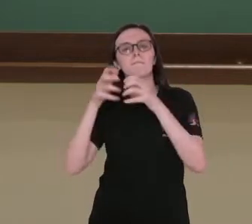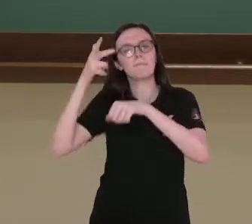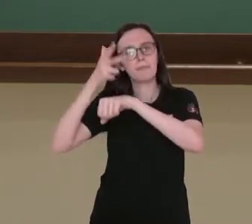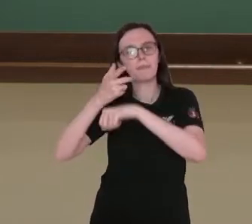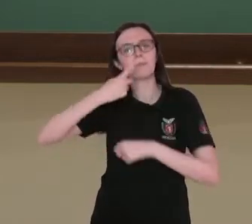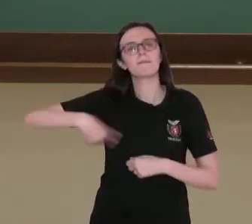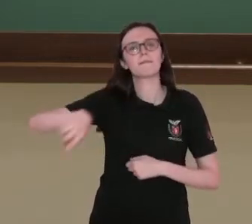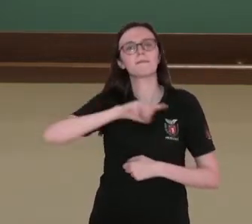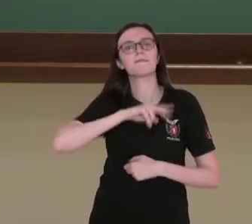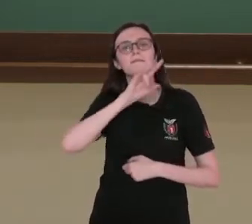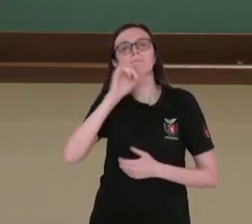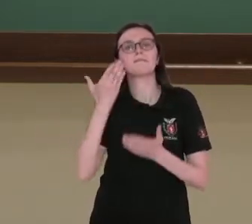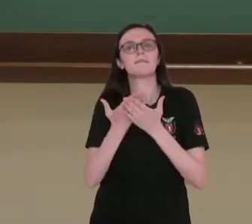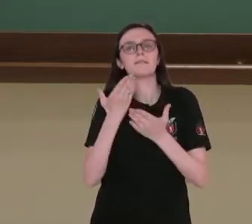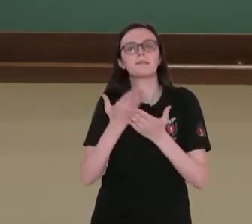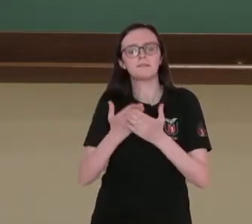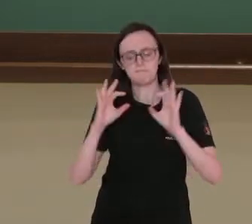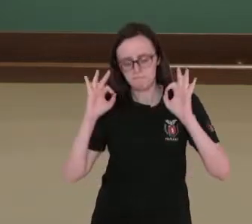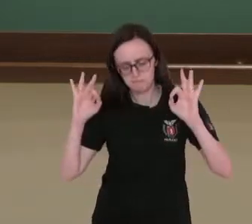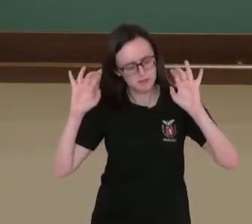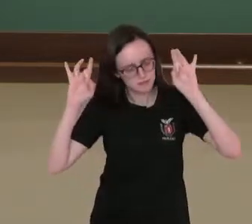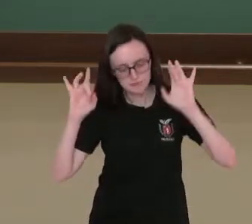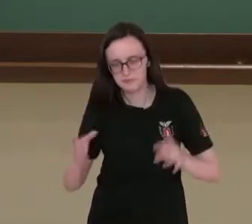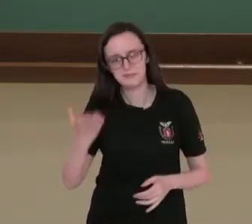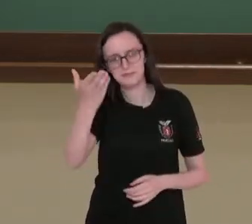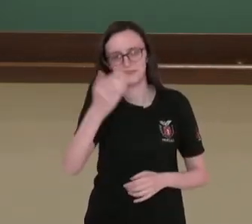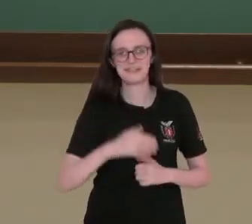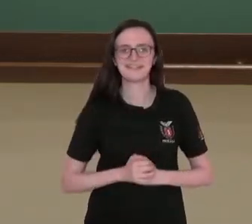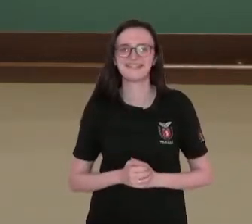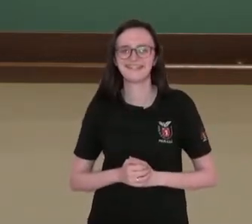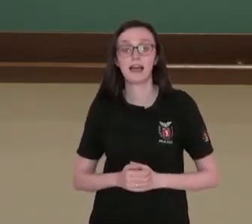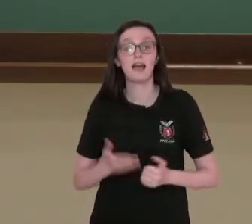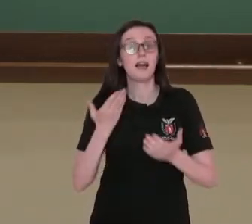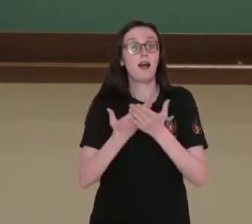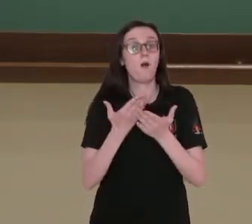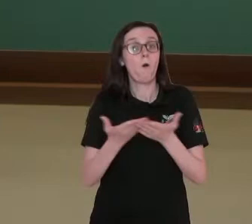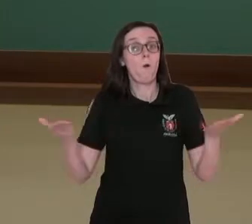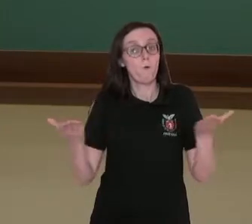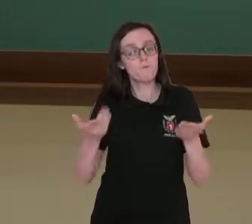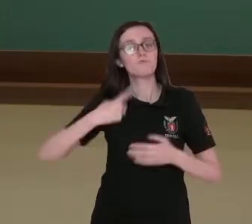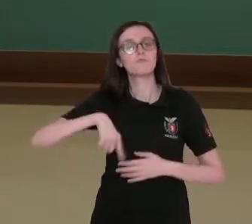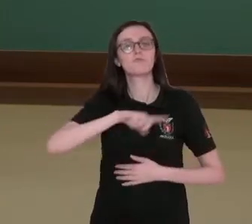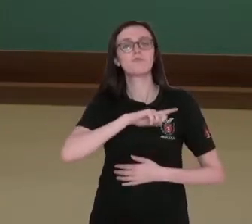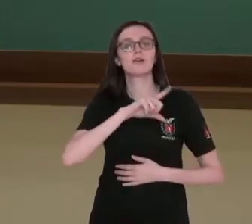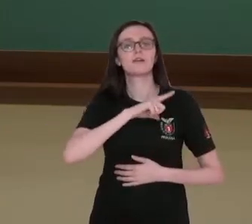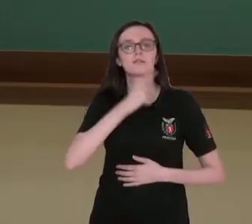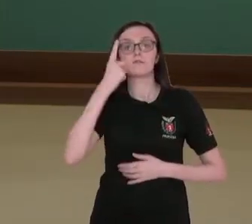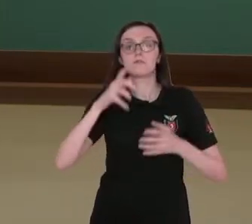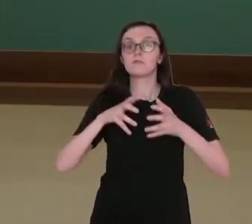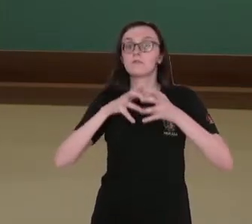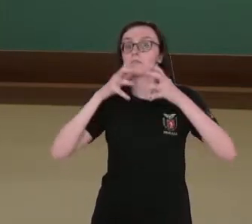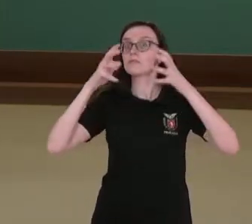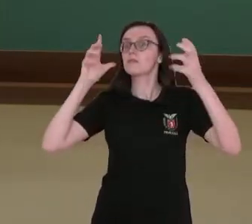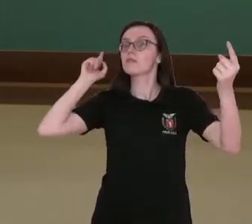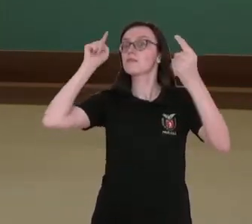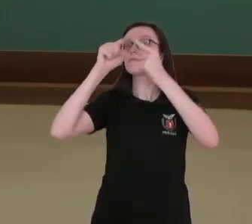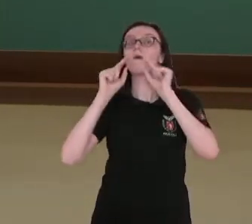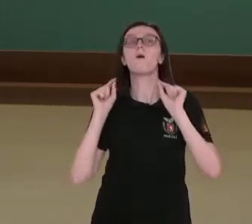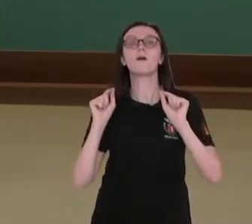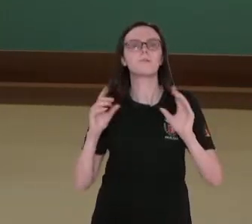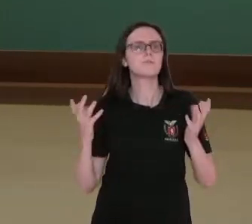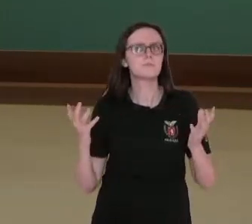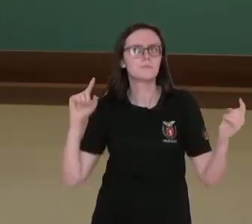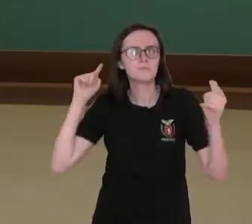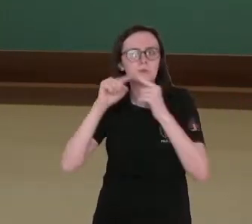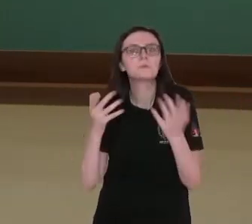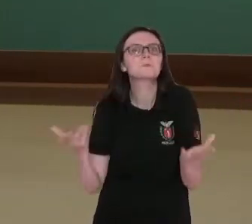gravação, nós vamos fazer uma aula bem especial para você. Na aula de hoje, nós temos um grande objetivo. Qual é